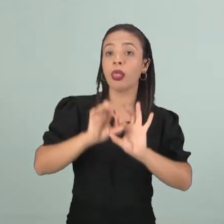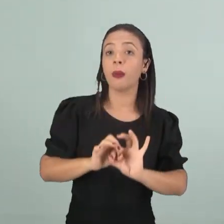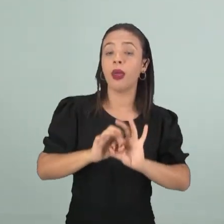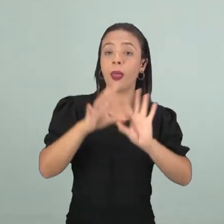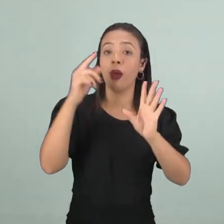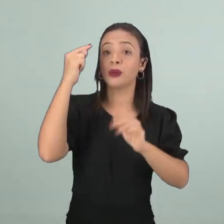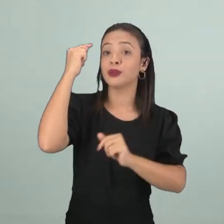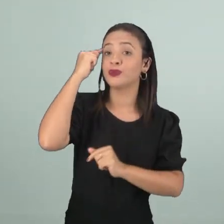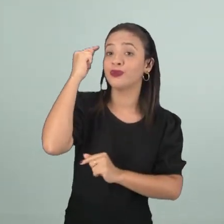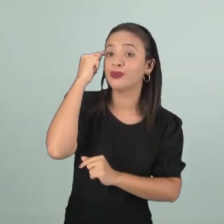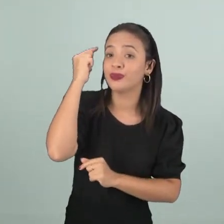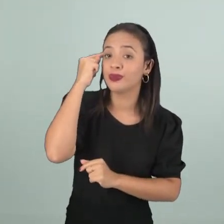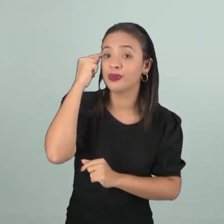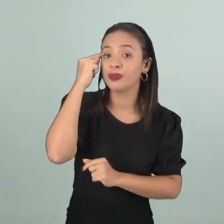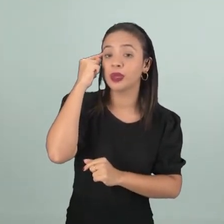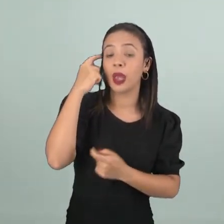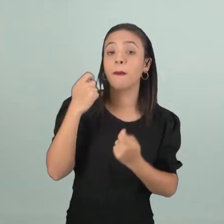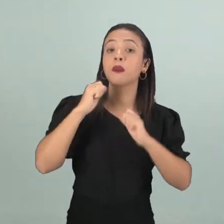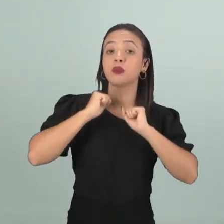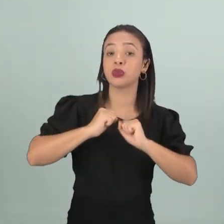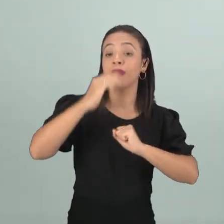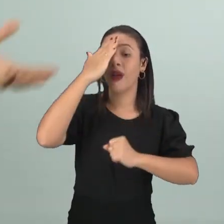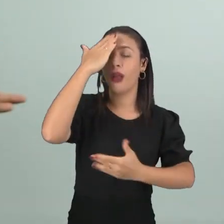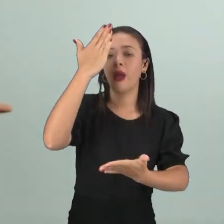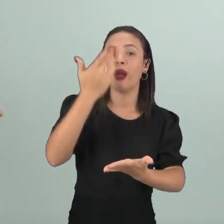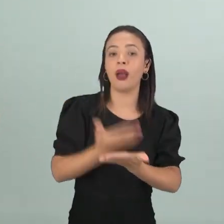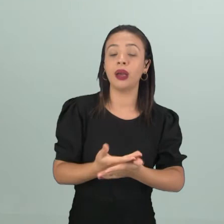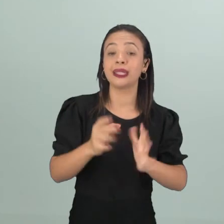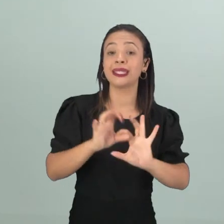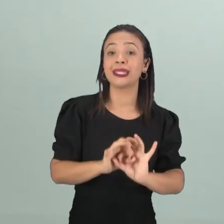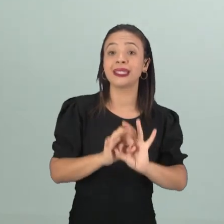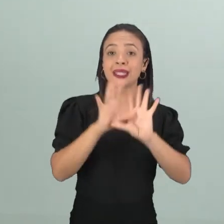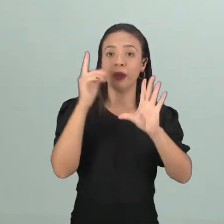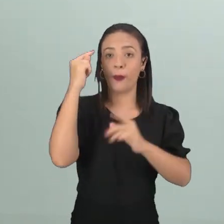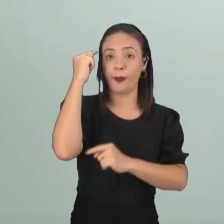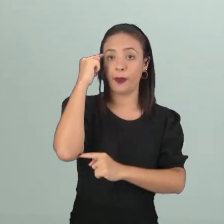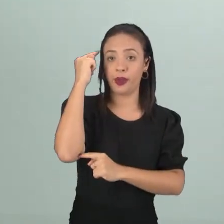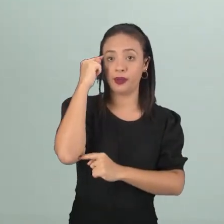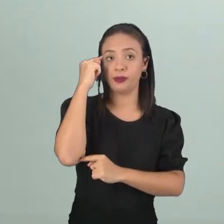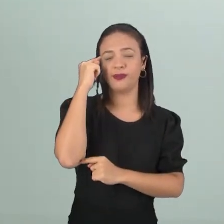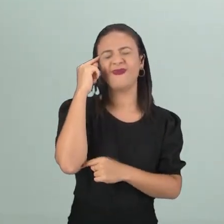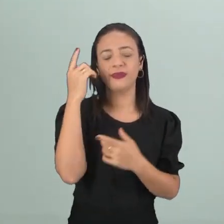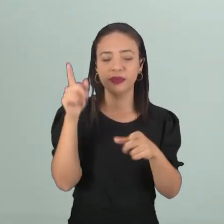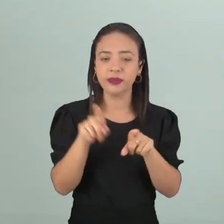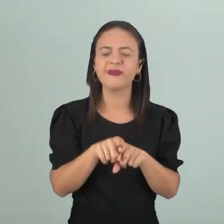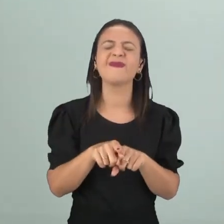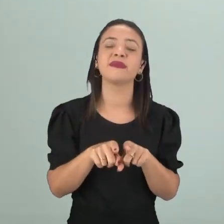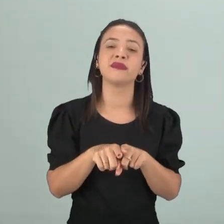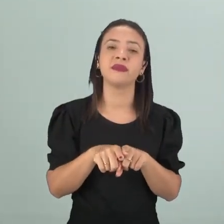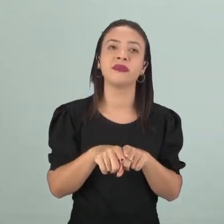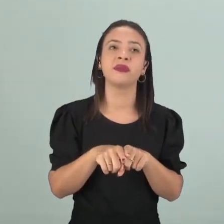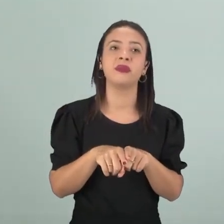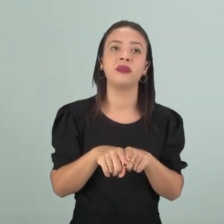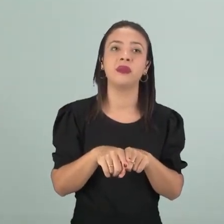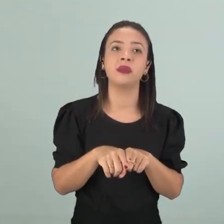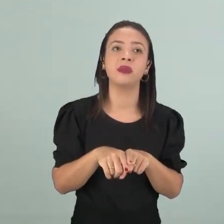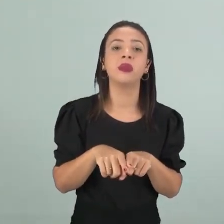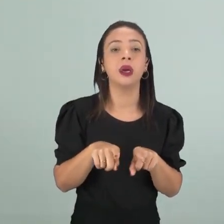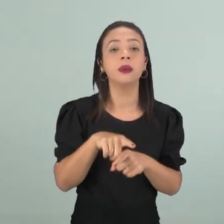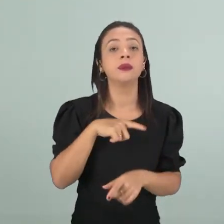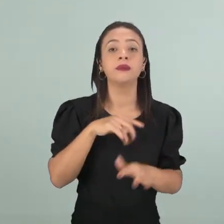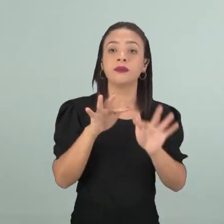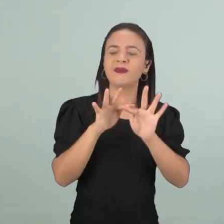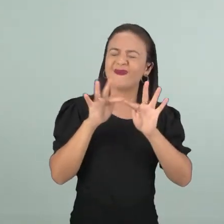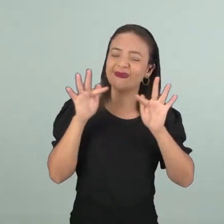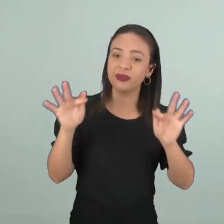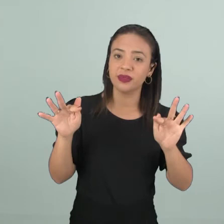então que a gente poderia crer, acreditar e ter essa liberdade de pensamento. Era defendida por Voltaire. Inclusive tem uma frase que